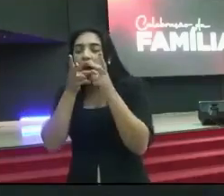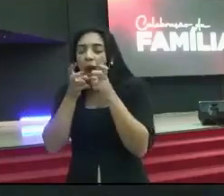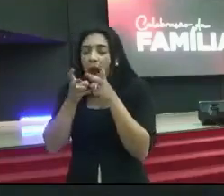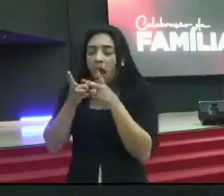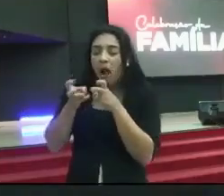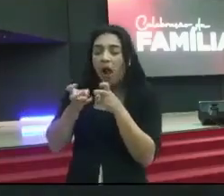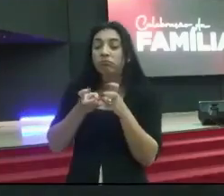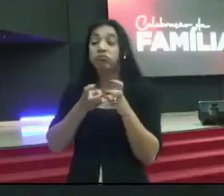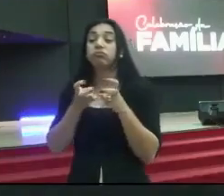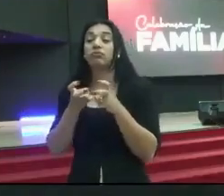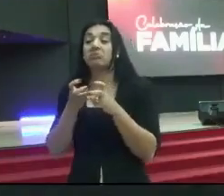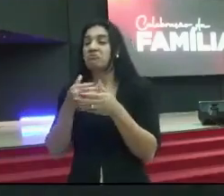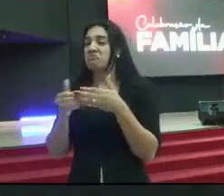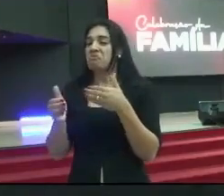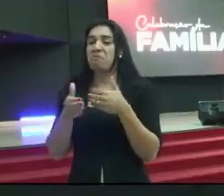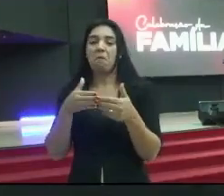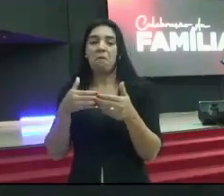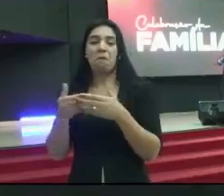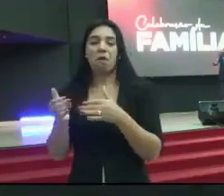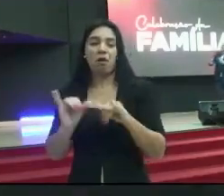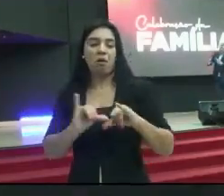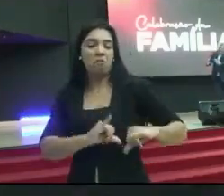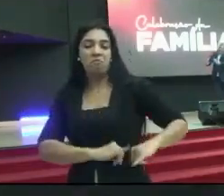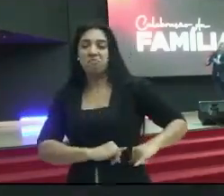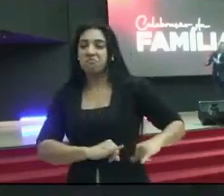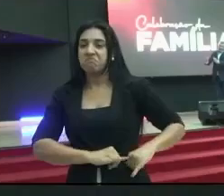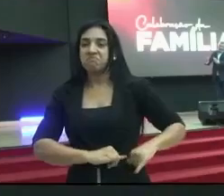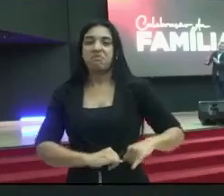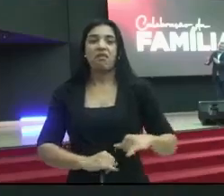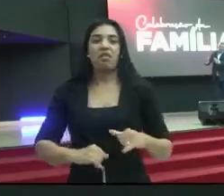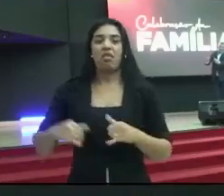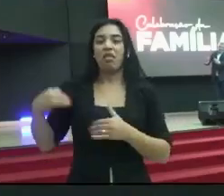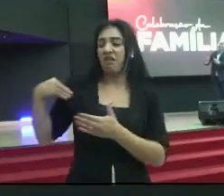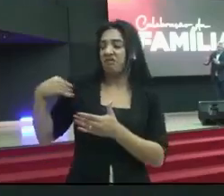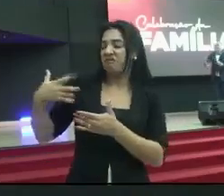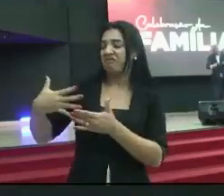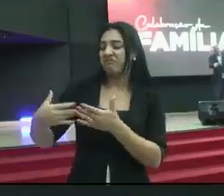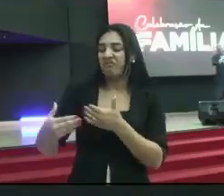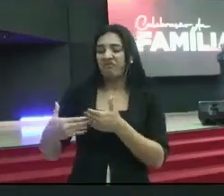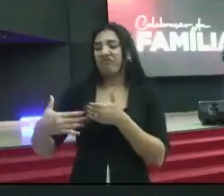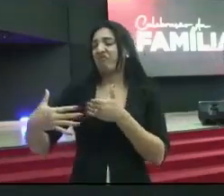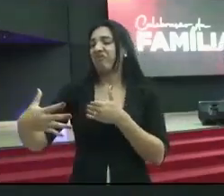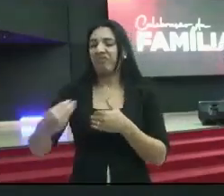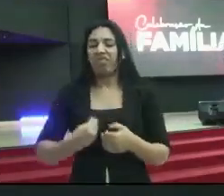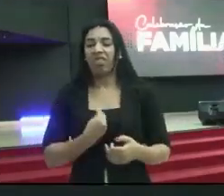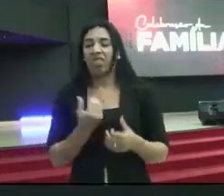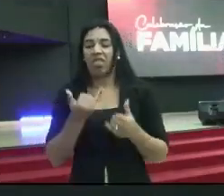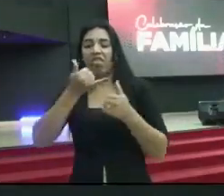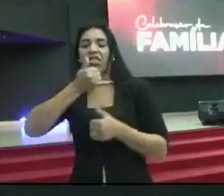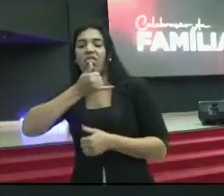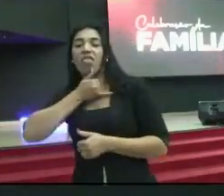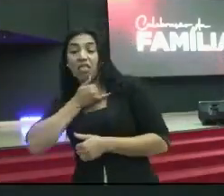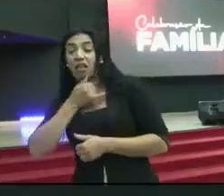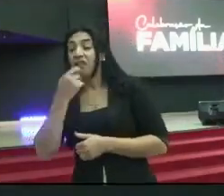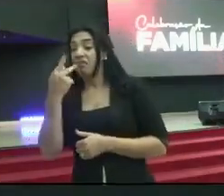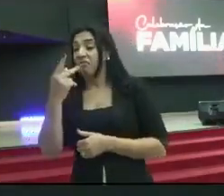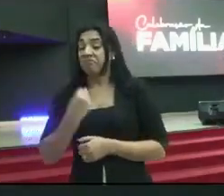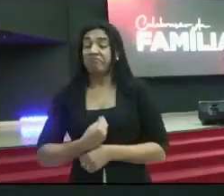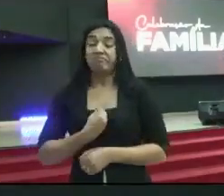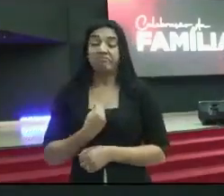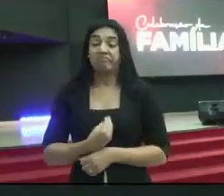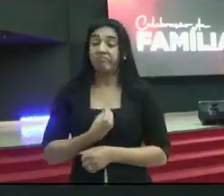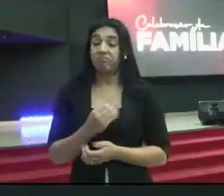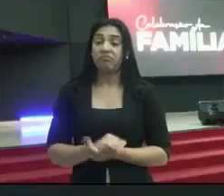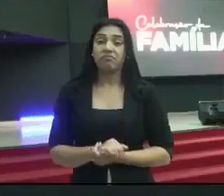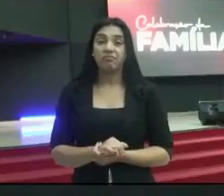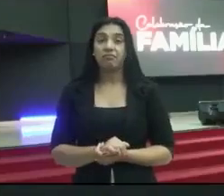Que não importa as dores da caminhada, as decepções da sua